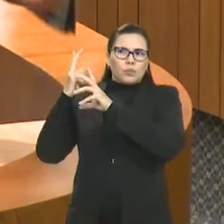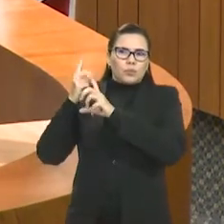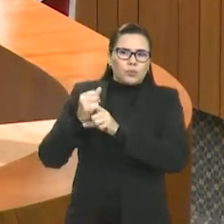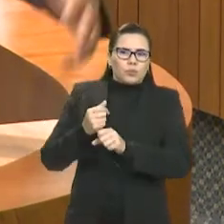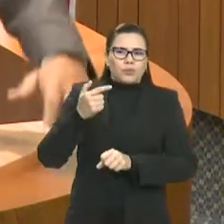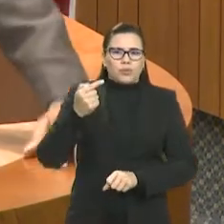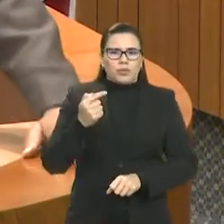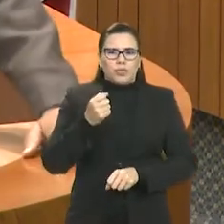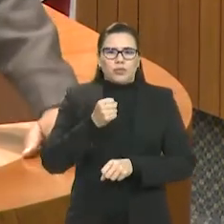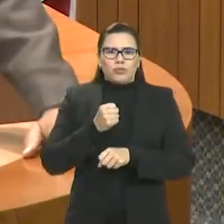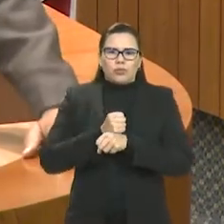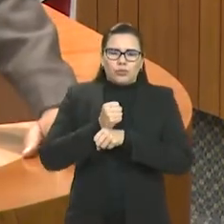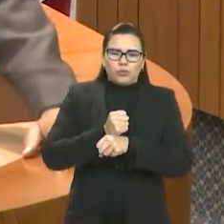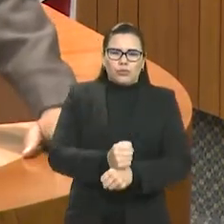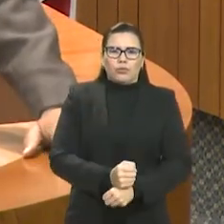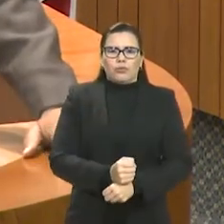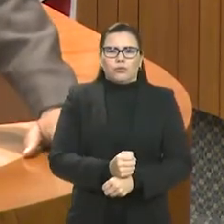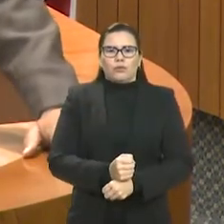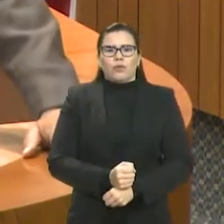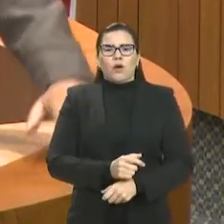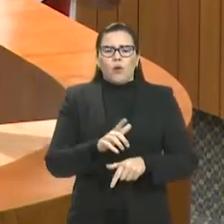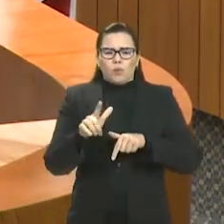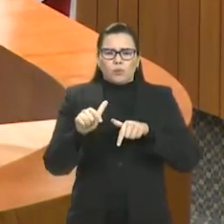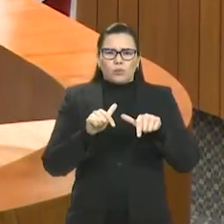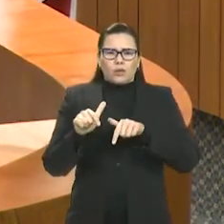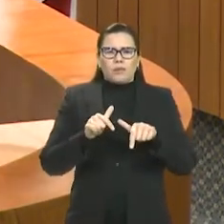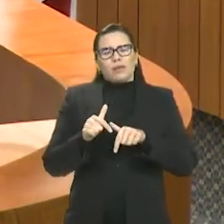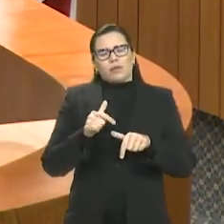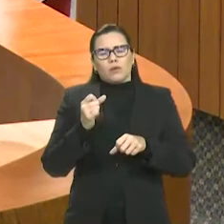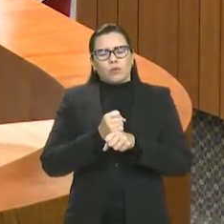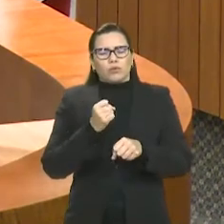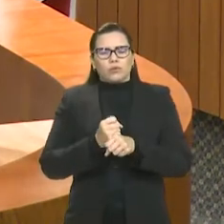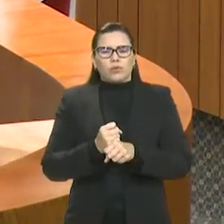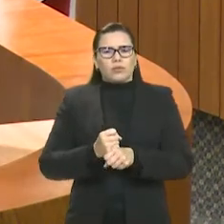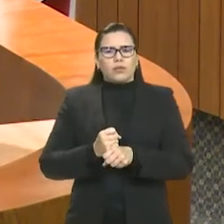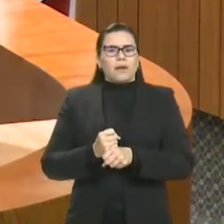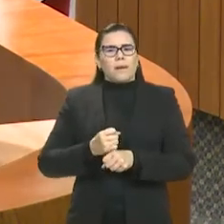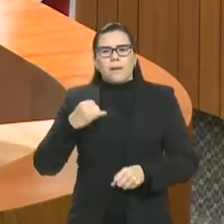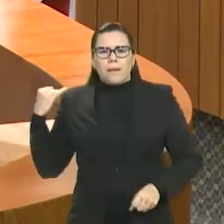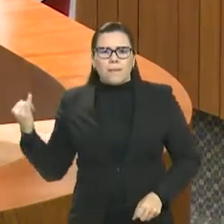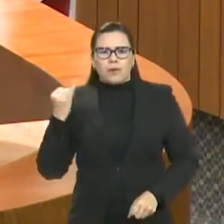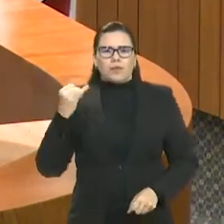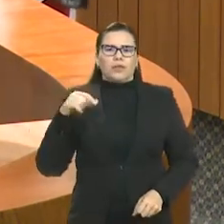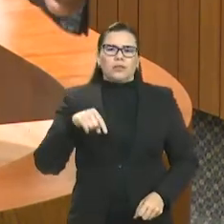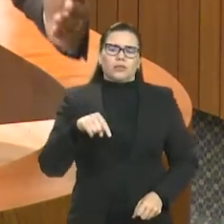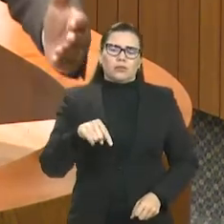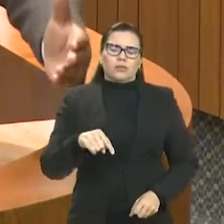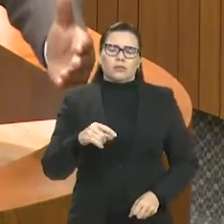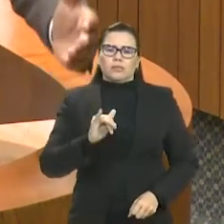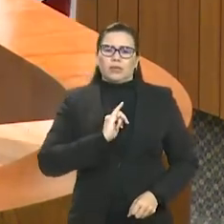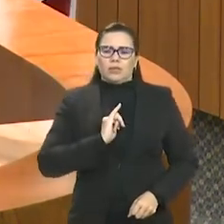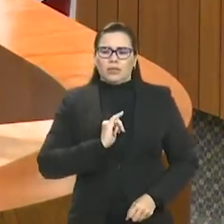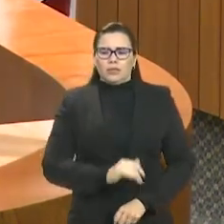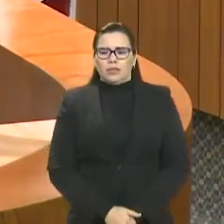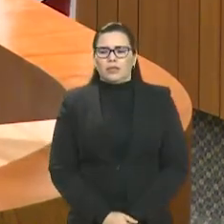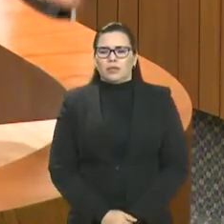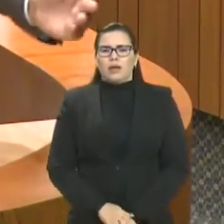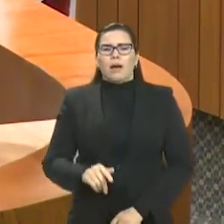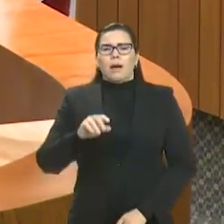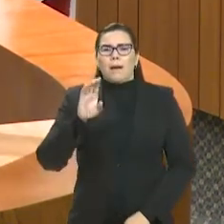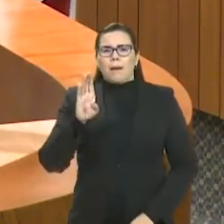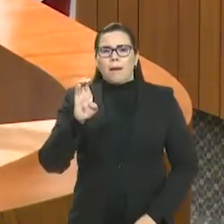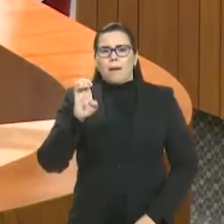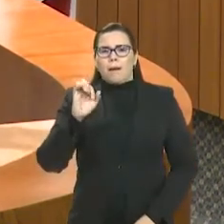obras fundamentais para a cidade de Imperatriz, cito a Beira Rio, Centro de Convenções com a Climatização, o